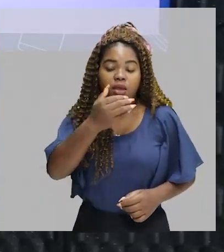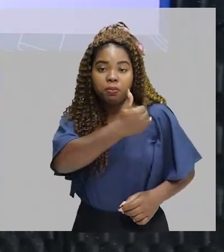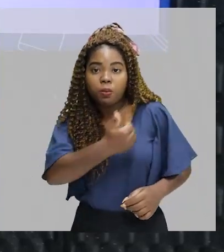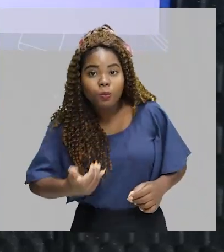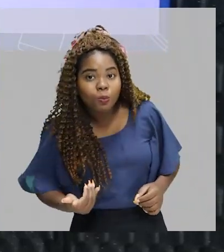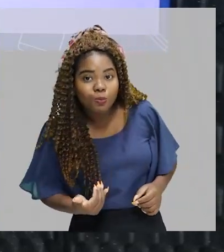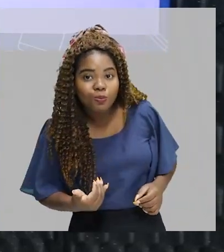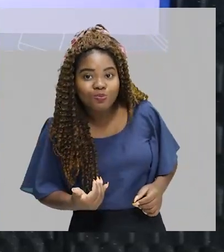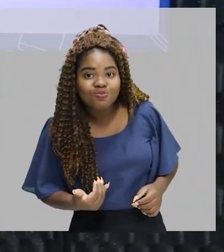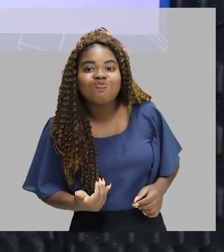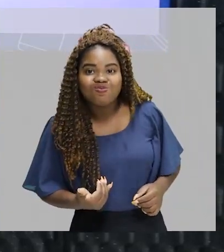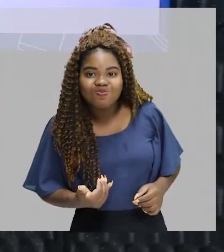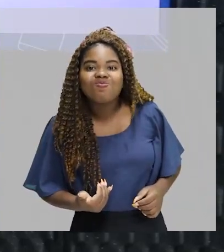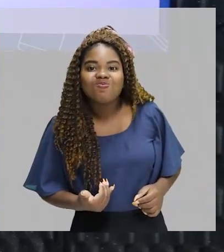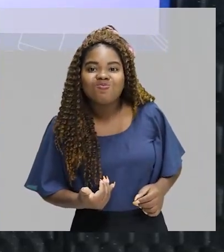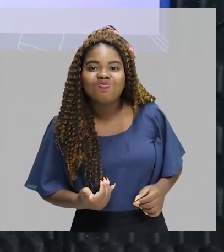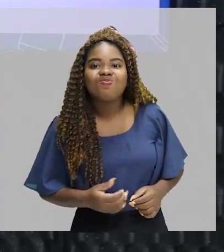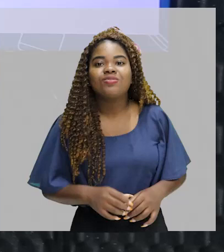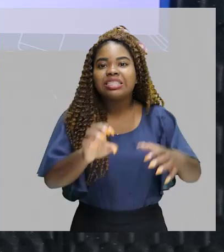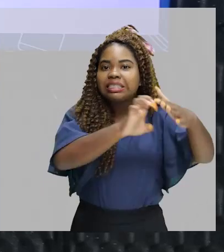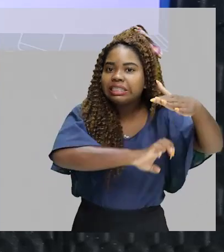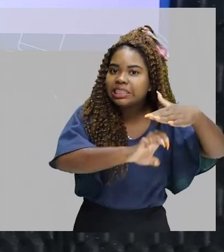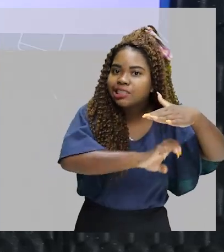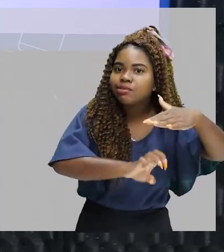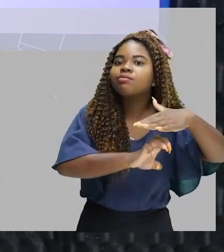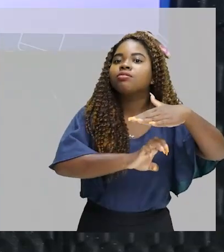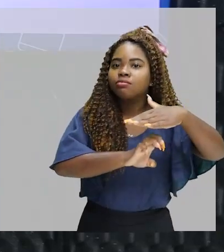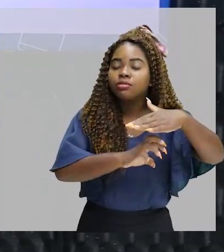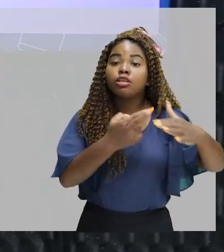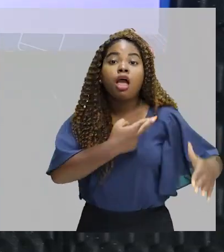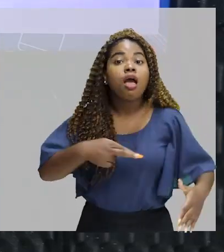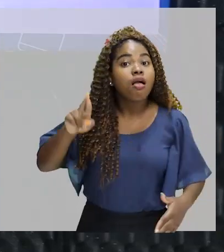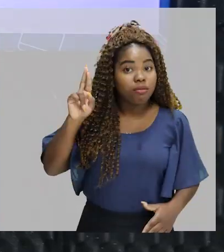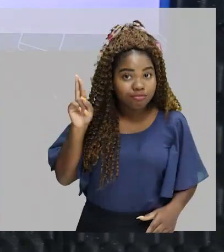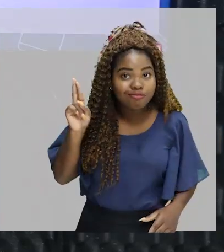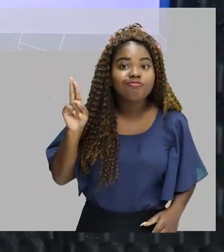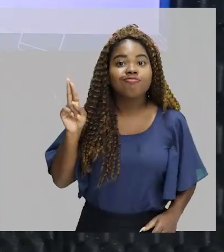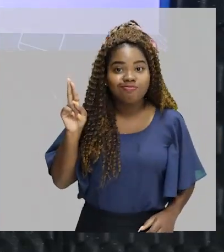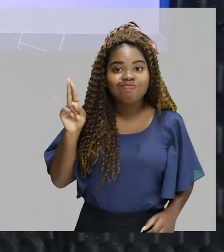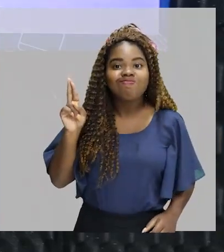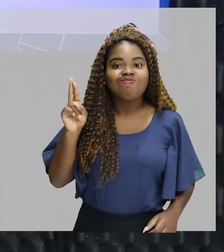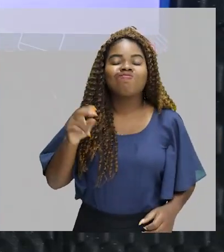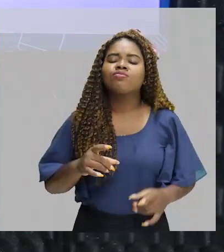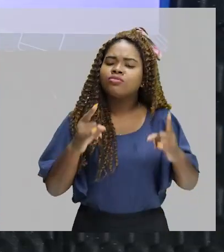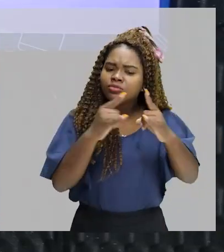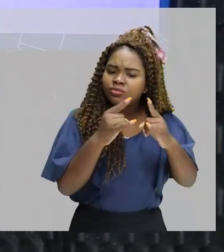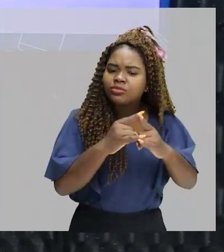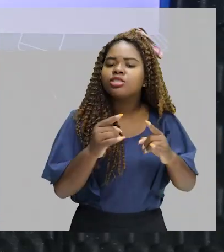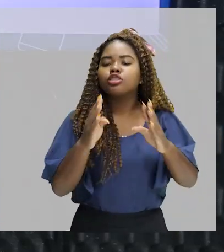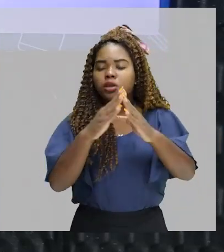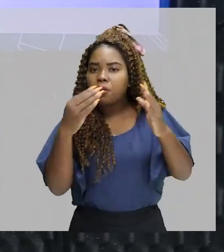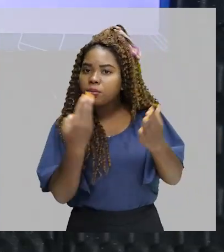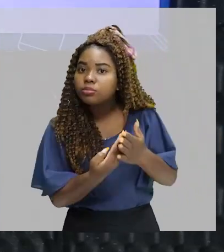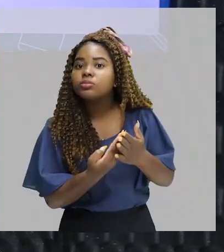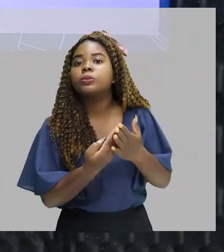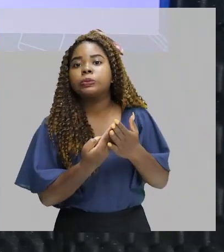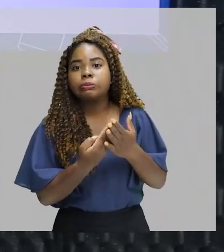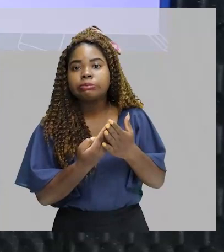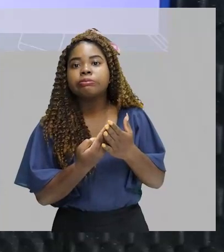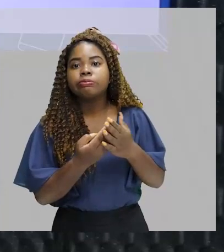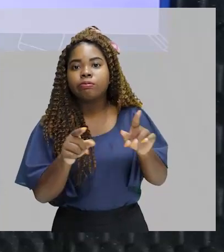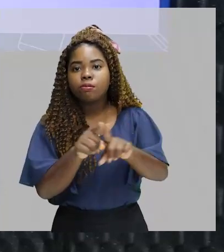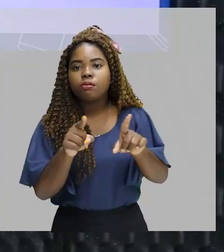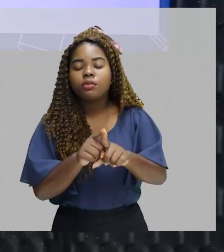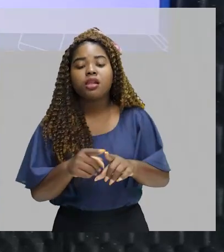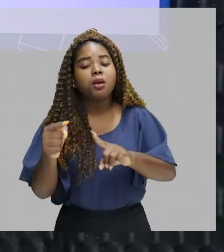governos, corporações, empresas, religiões e instituições educacionais também. Então é um